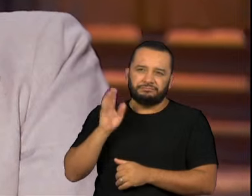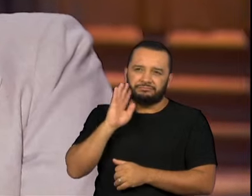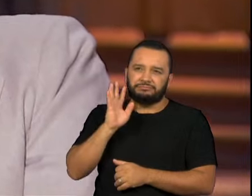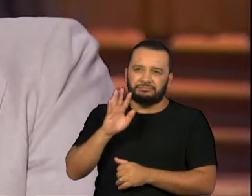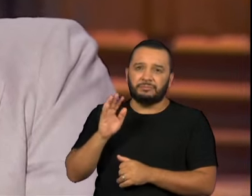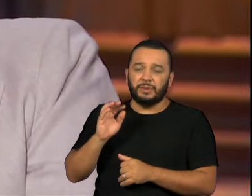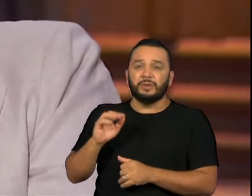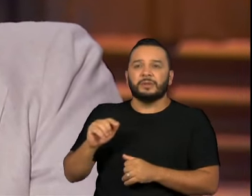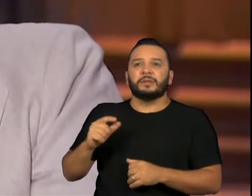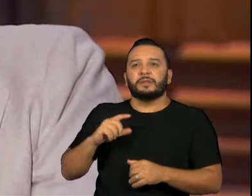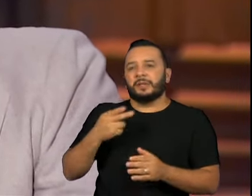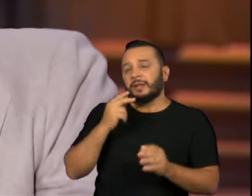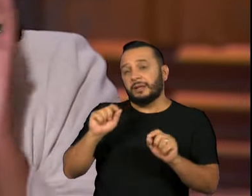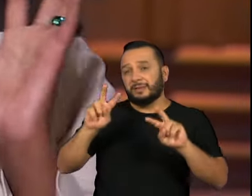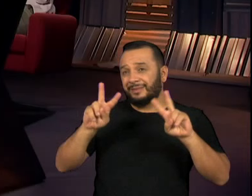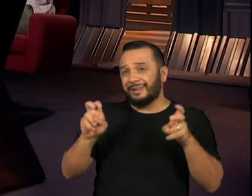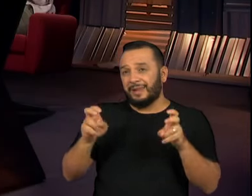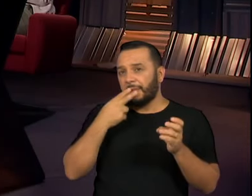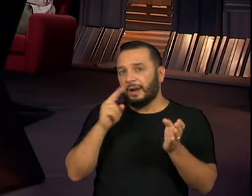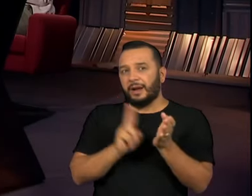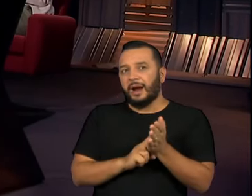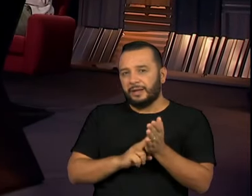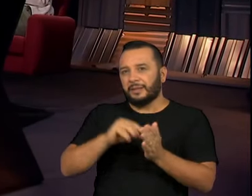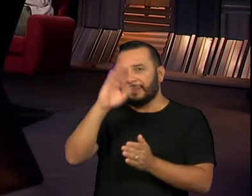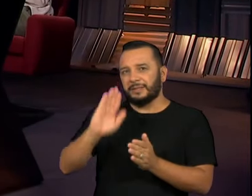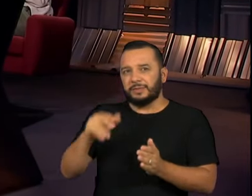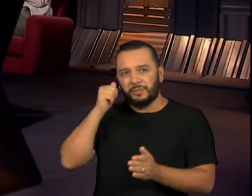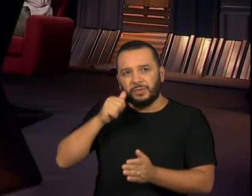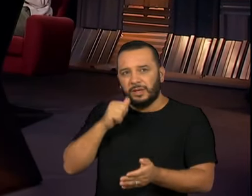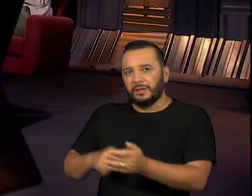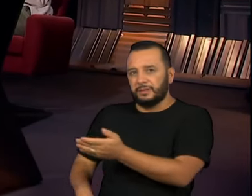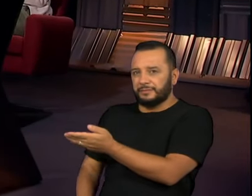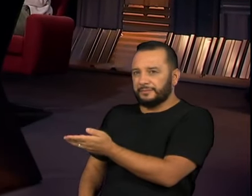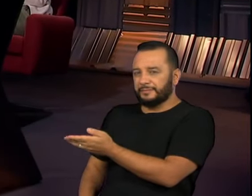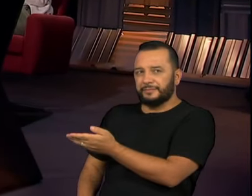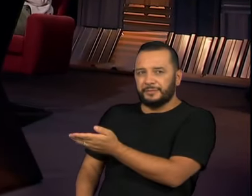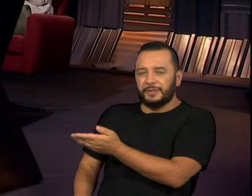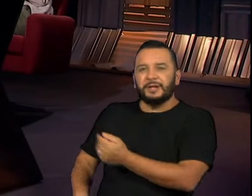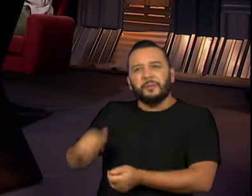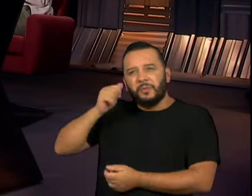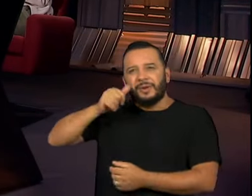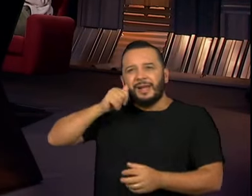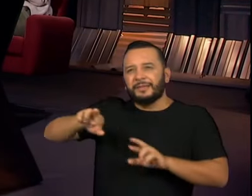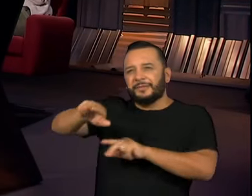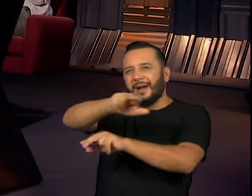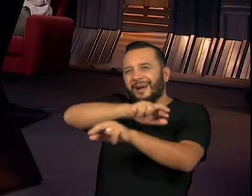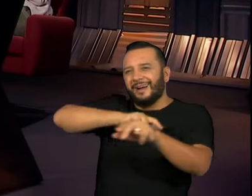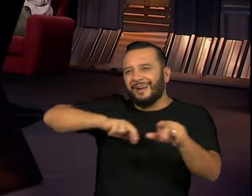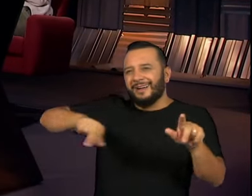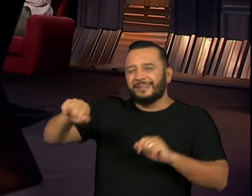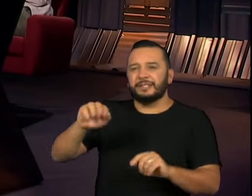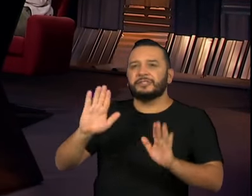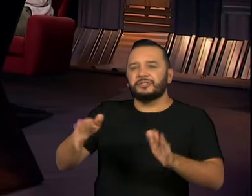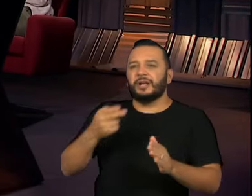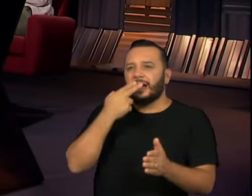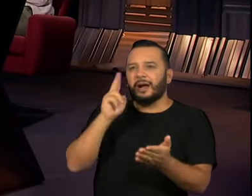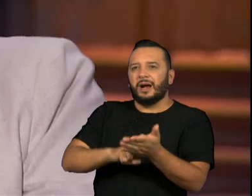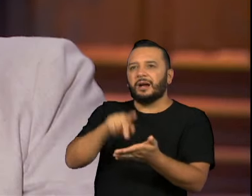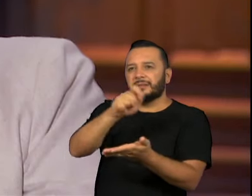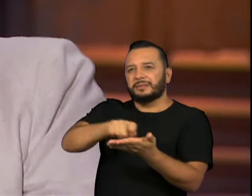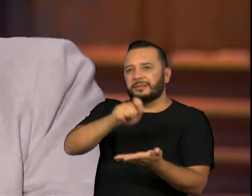chamado carta aberta ao Brasil mulheres são todas essas mulheres de diversos aspectos políticos se reuniram para escrever uma